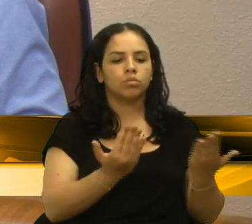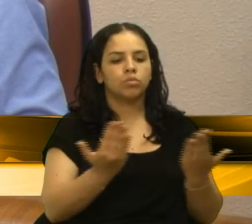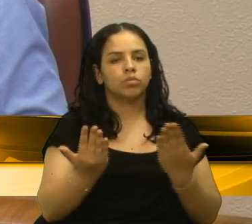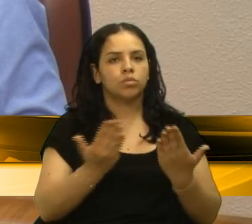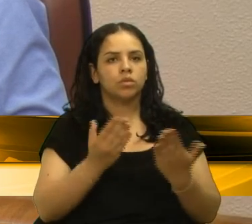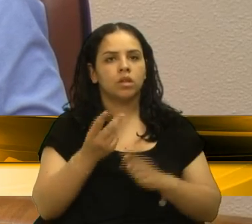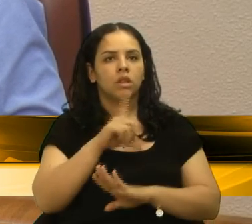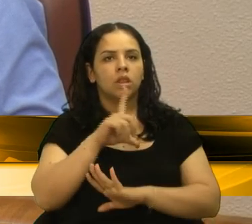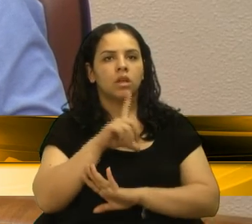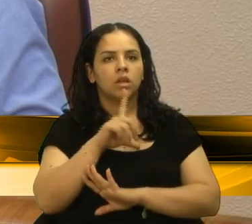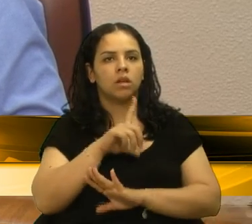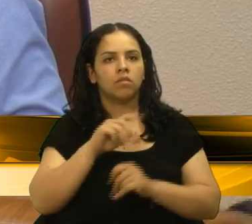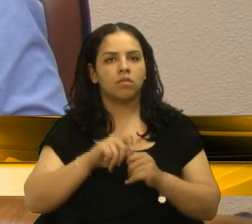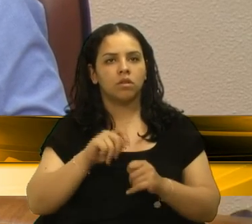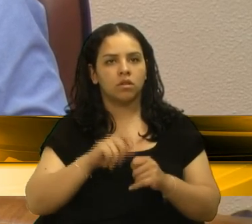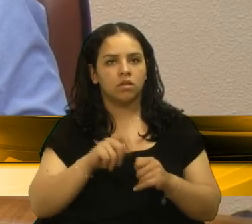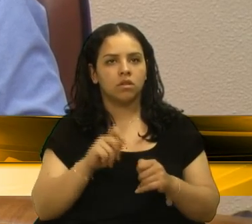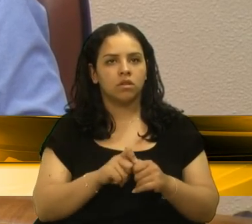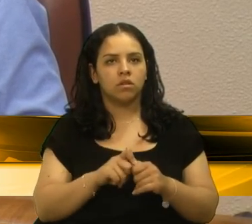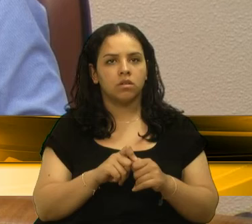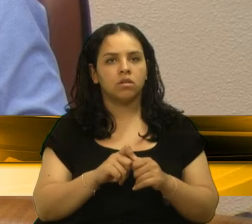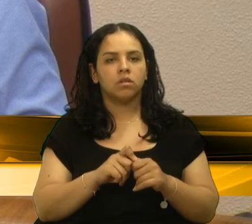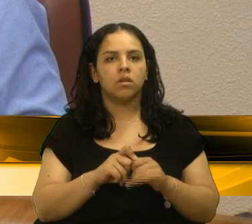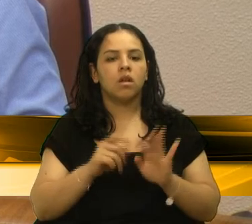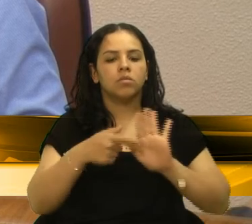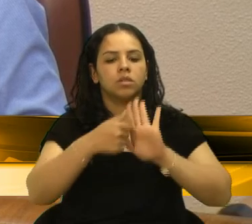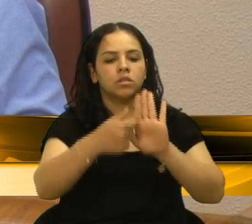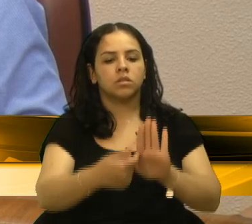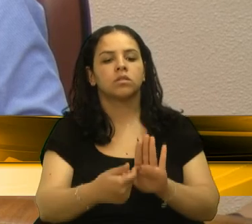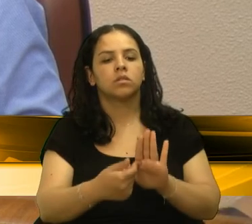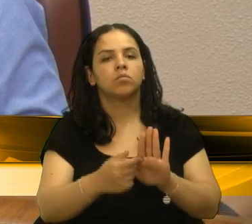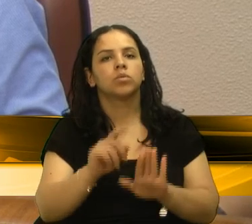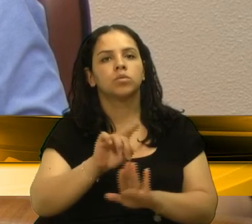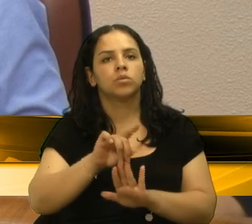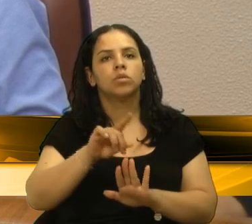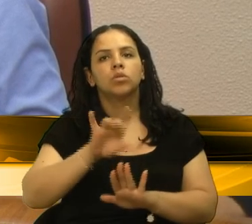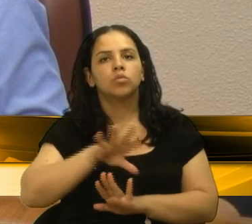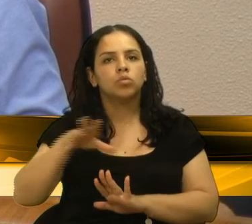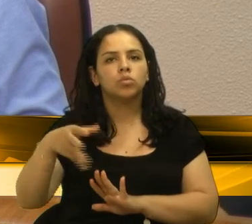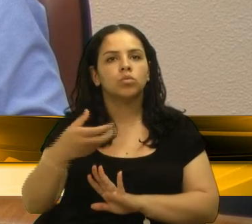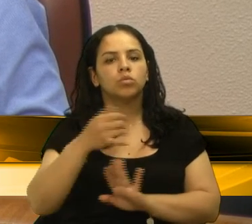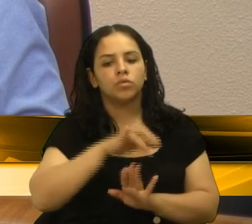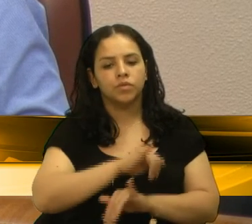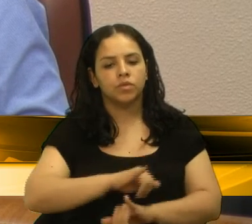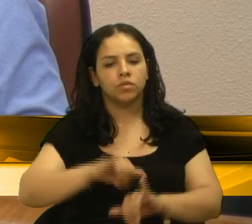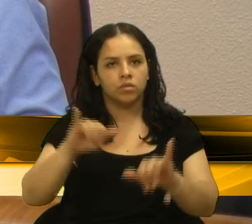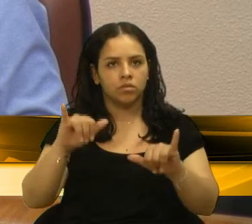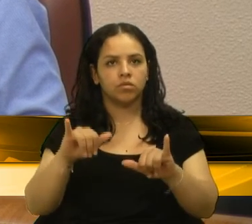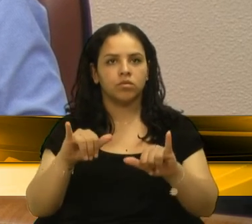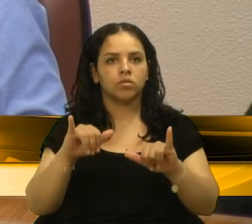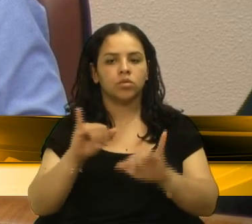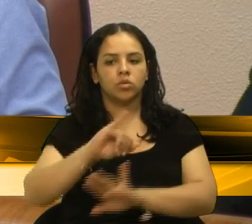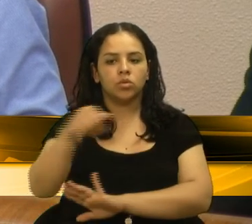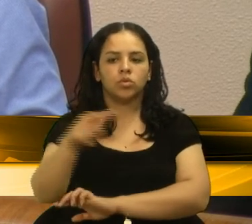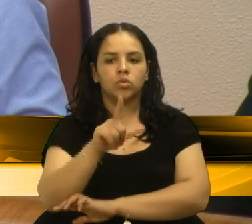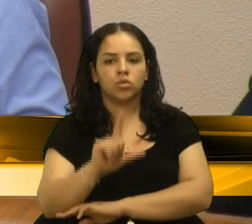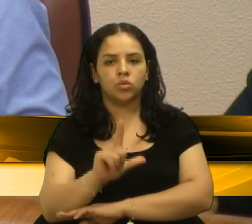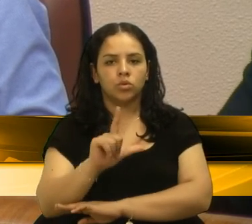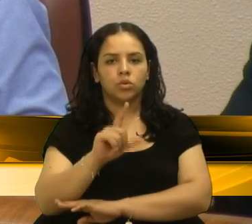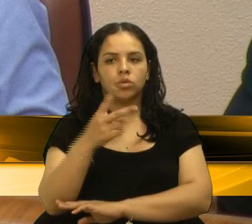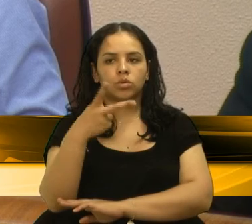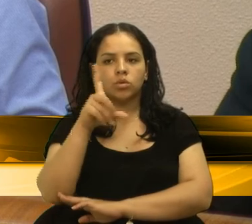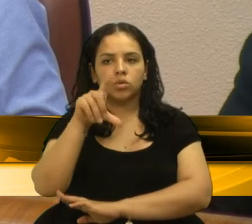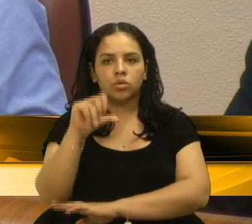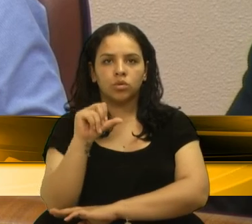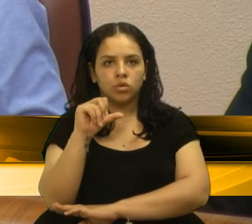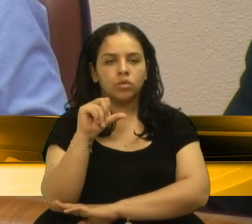que fazer em uma modalidade ou outra modalidade. Apresentamos e enviamos essa complementação de informação ao Conselho em julho de 2019 e